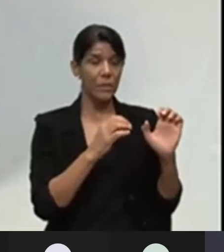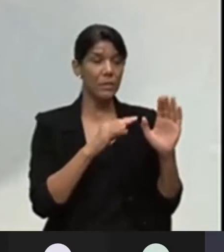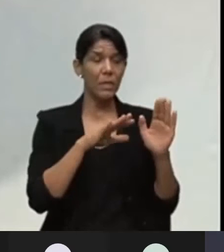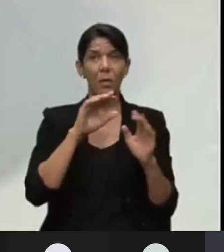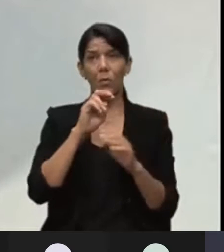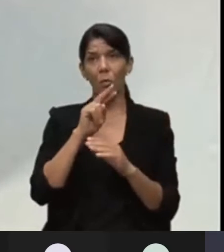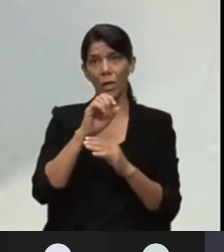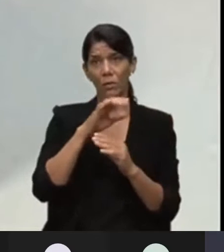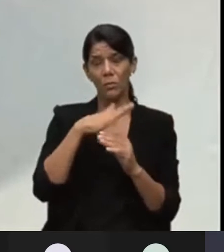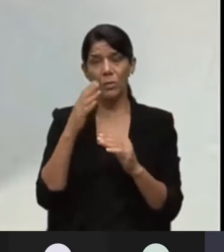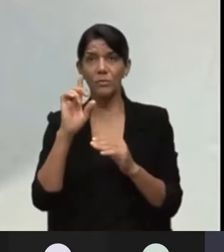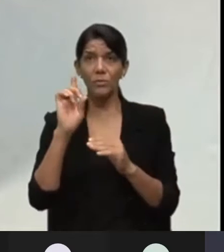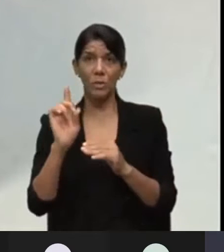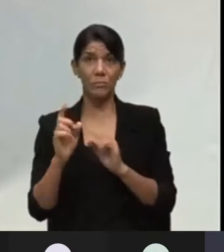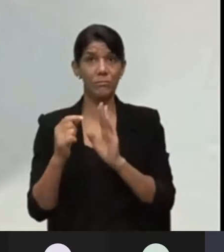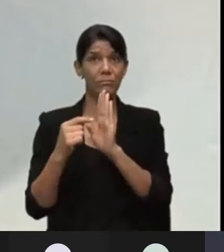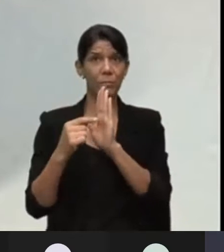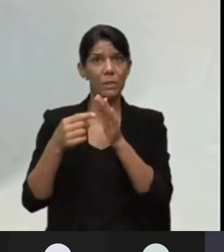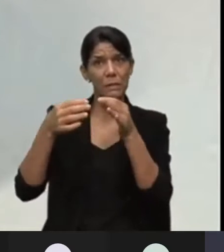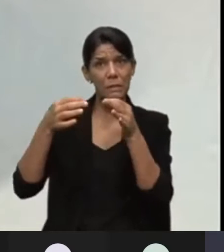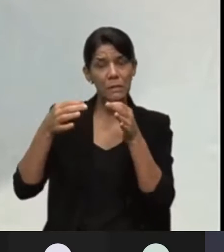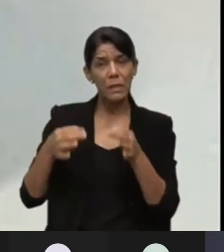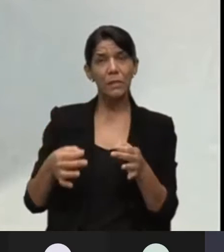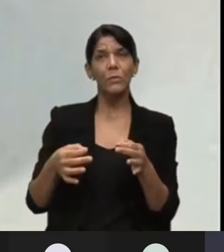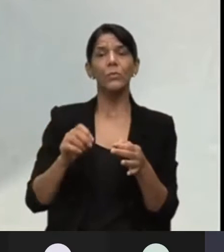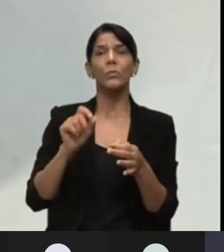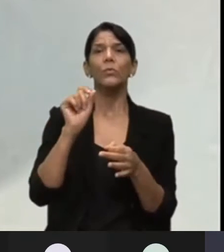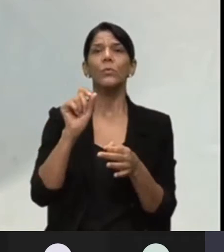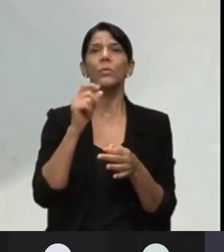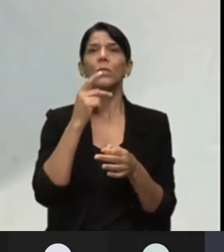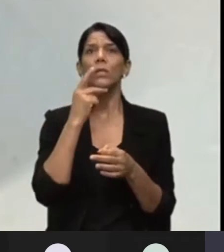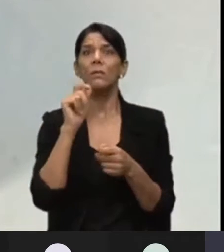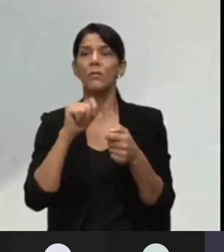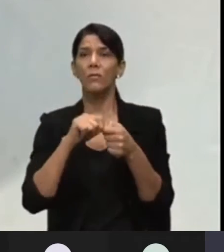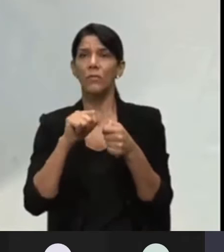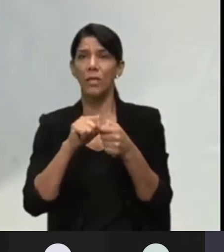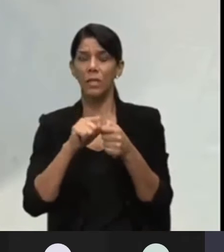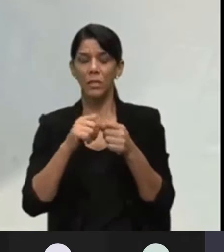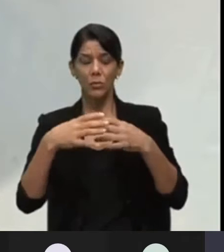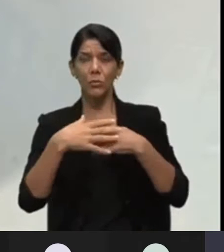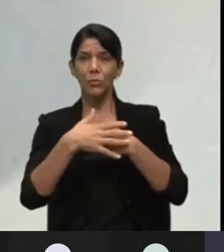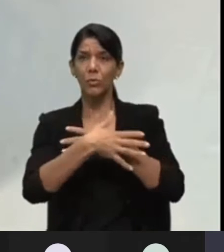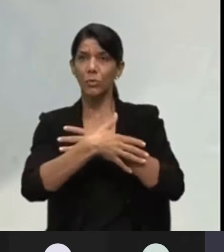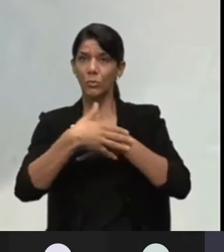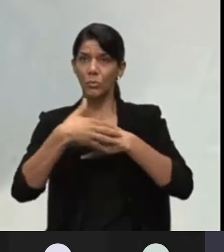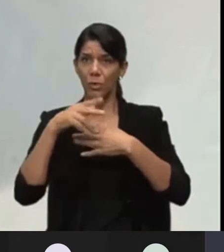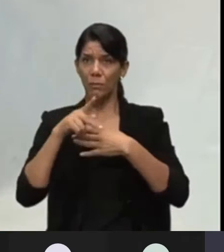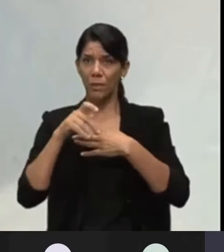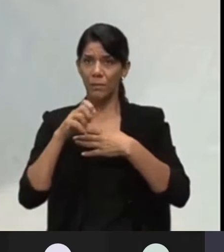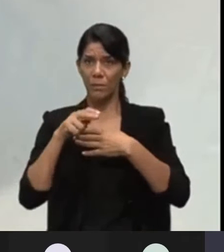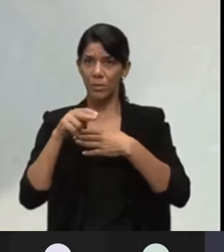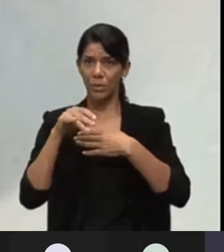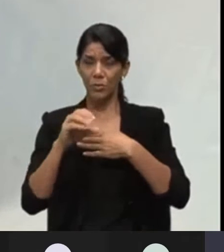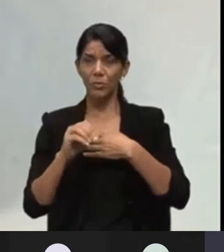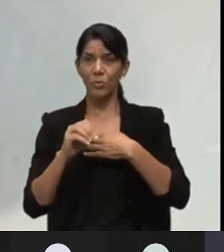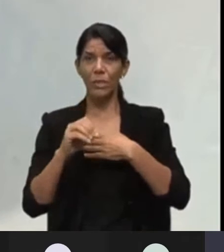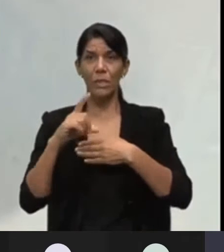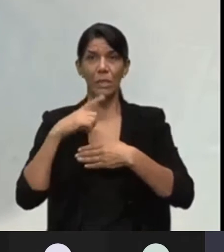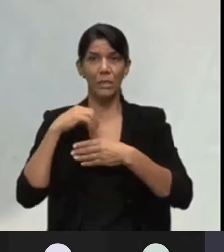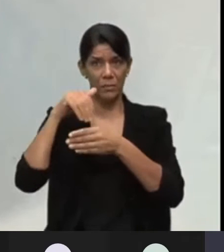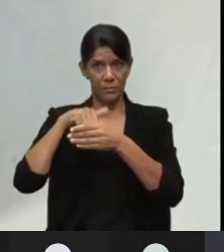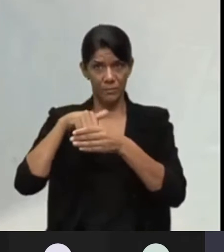átrio direito. Então aí para mostrar exatamente aí a questão, né, dos músculos pectíneos,